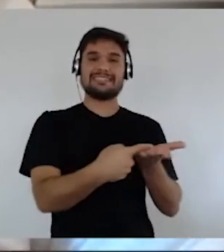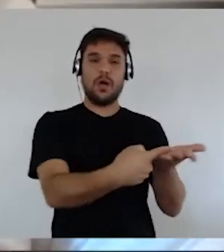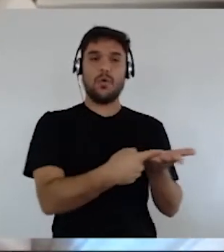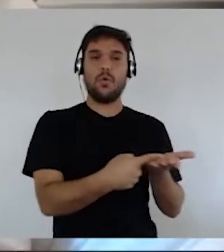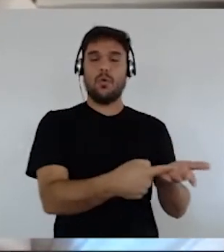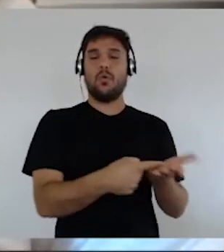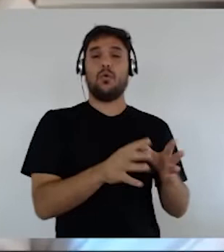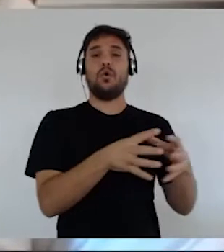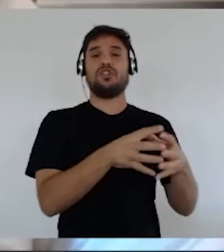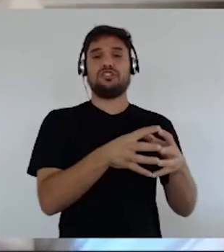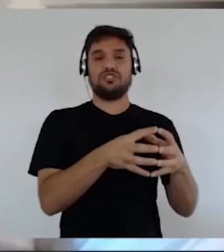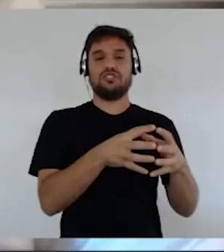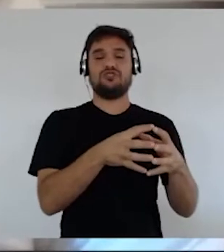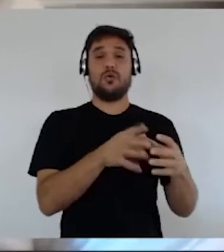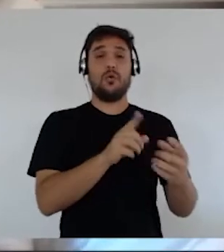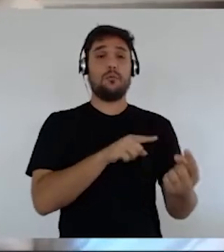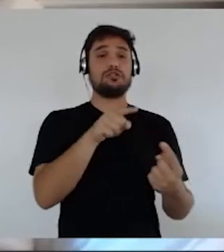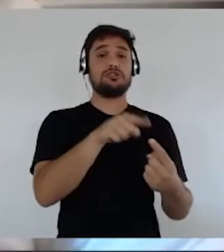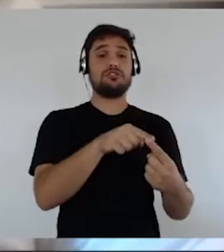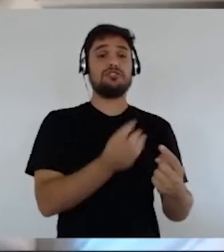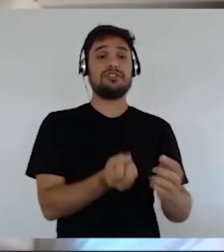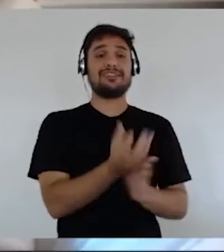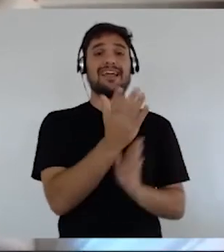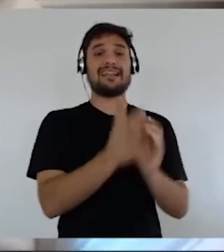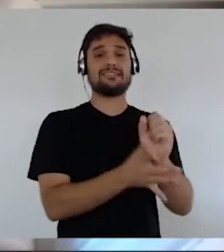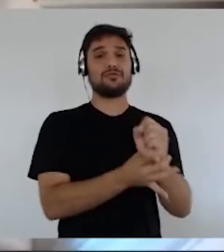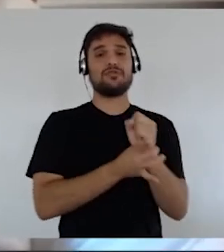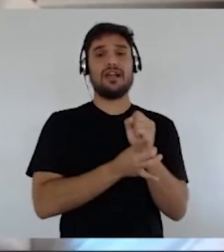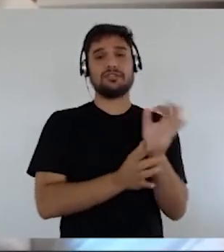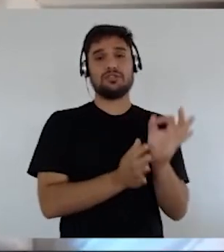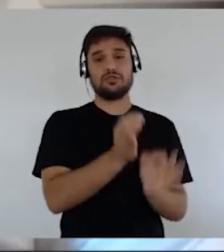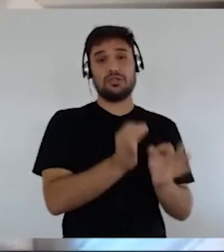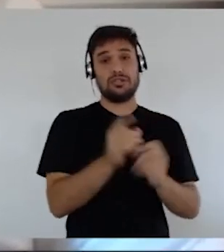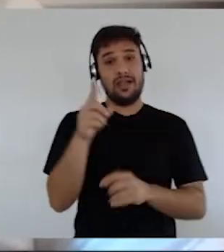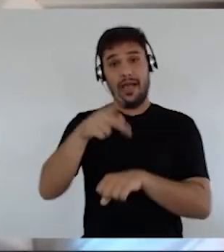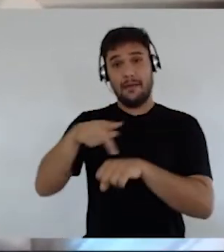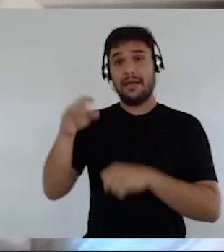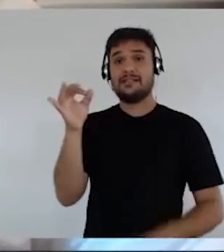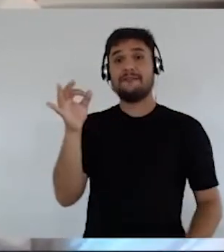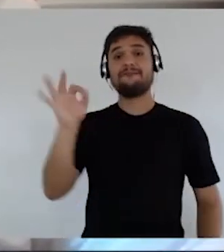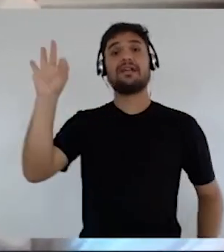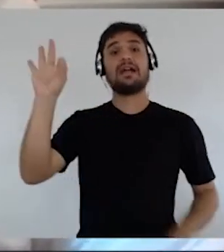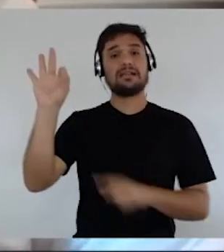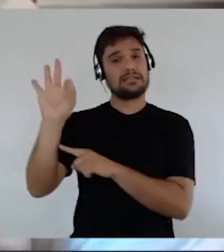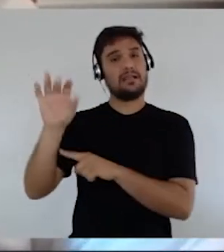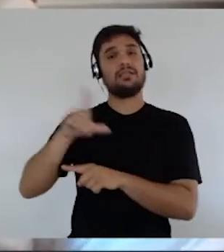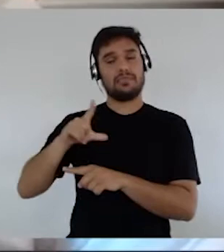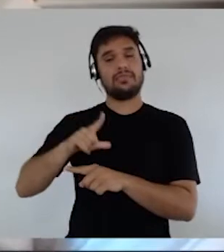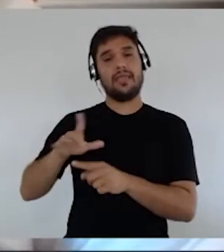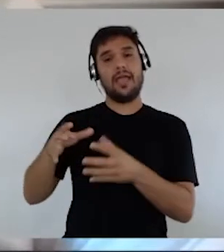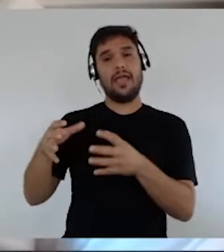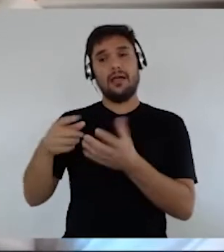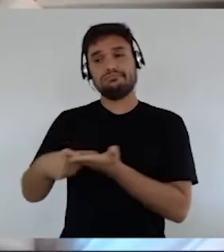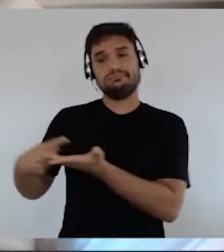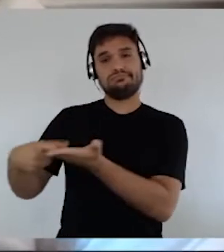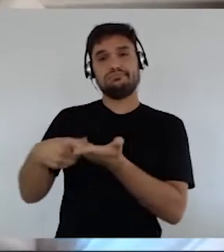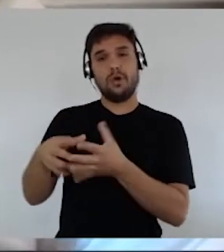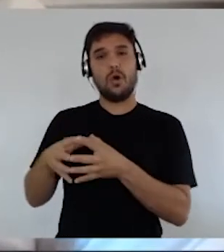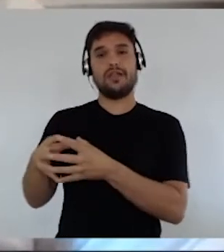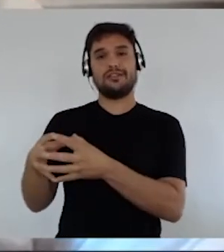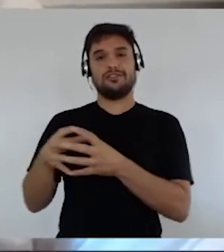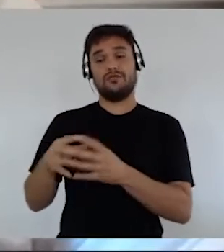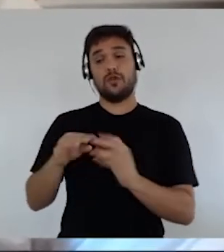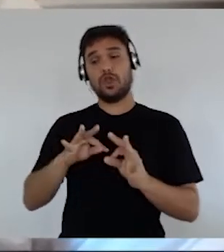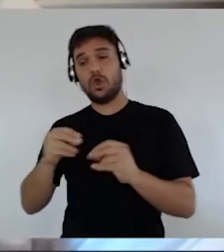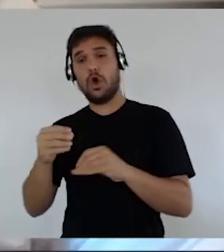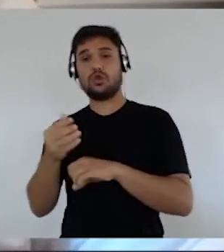de uma forma de criar segurança jurídica. Em França existem esses acordos de procedimento coletivo que são celebrados por todas